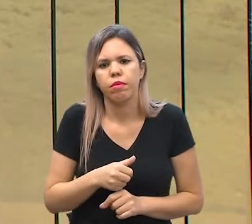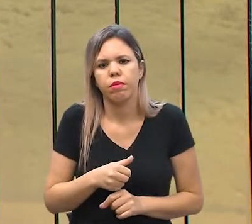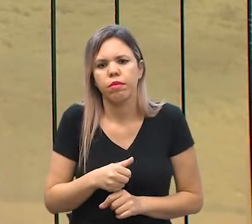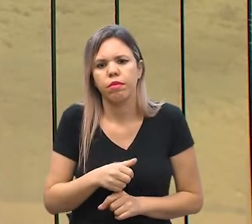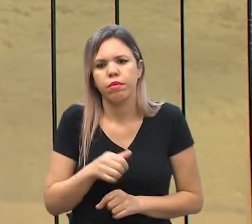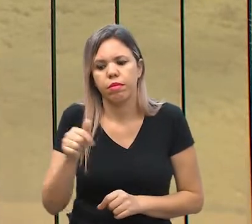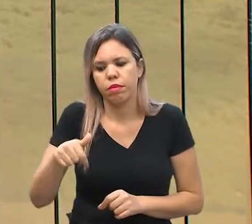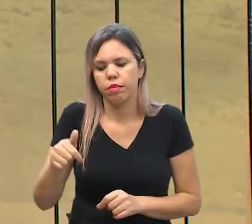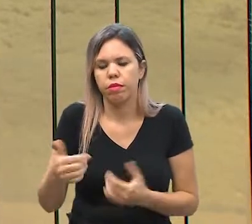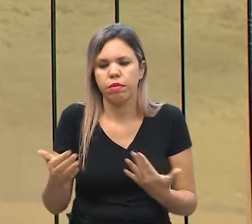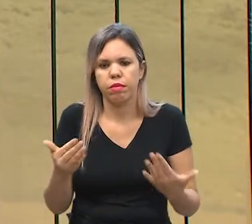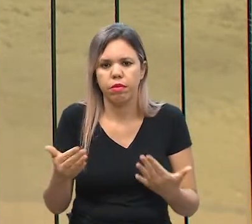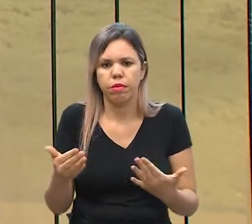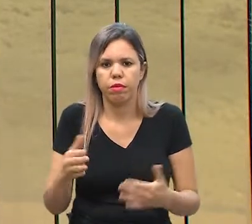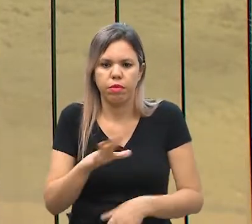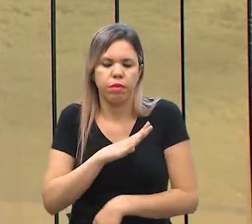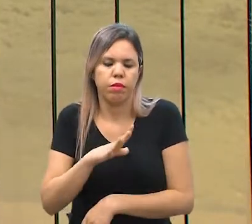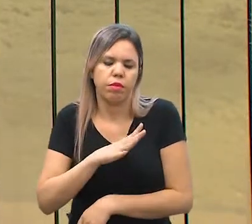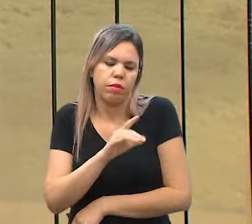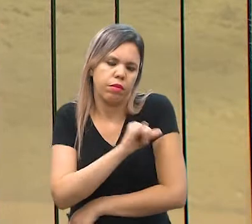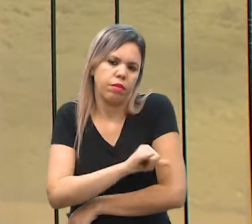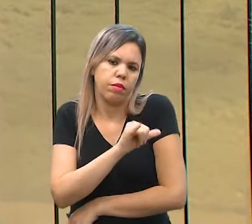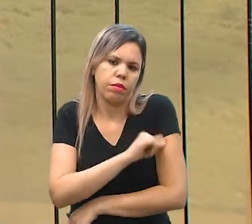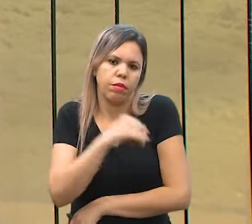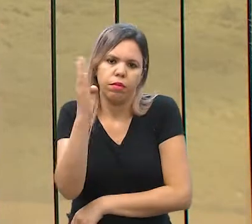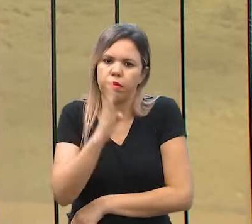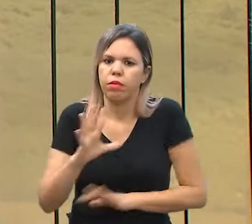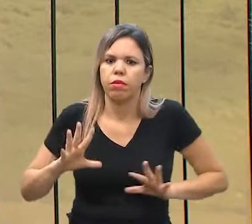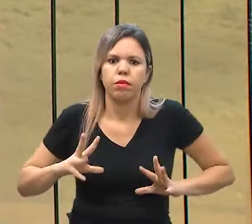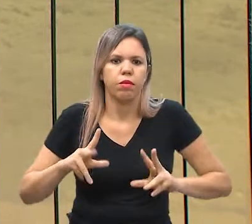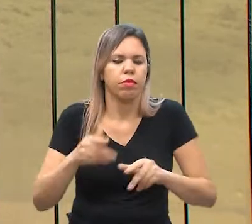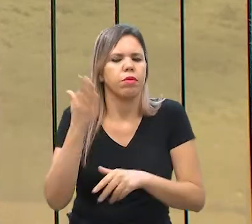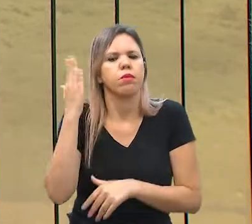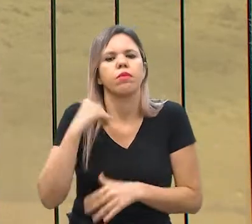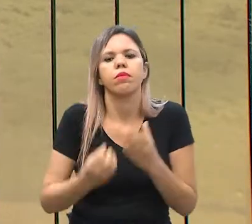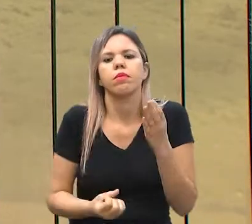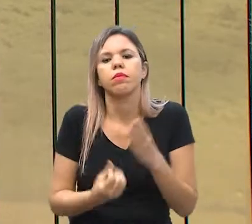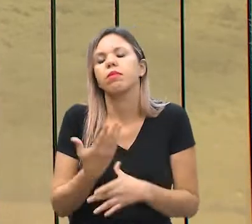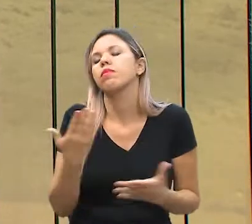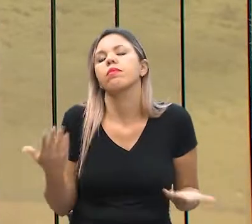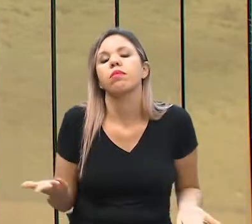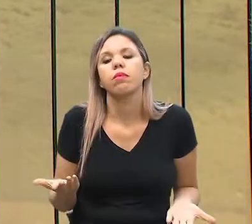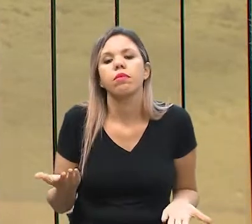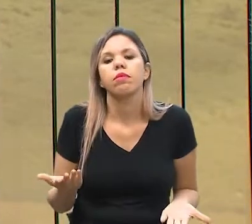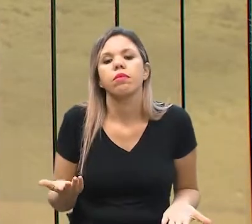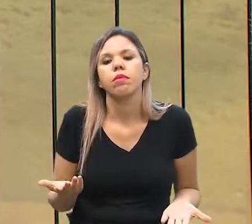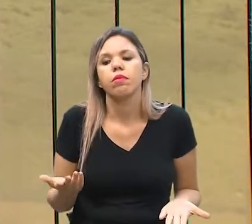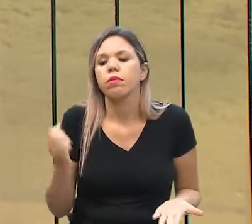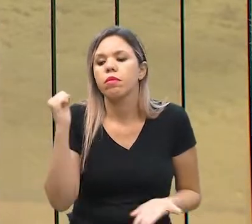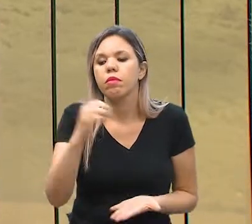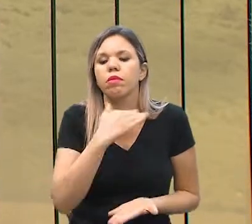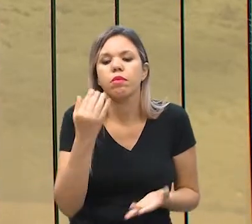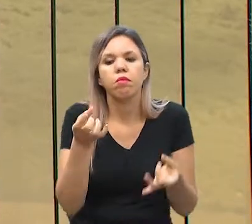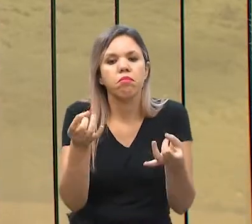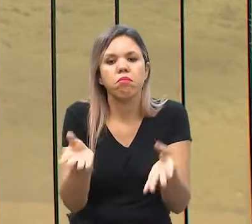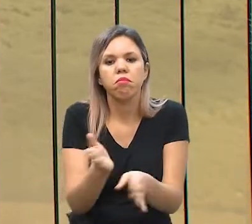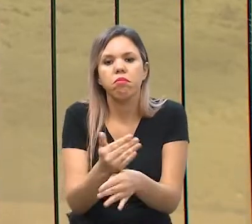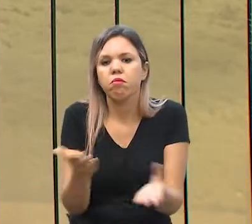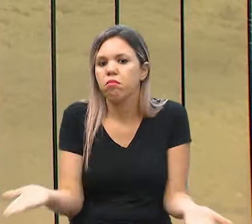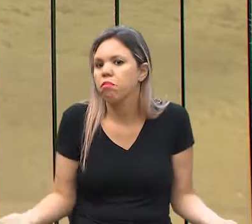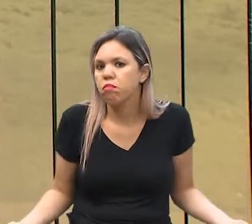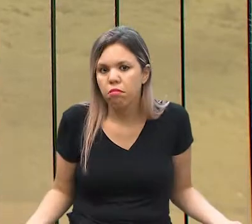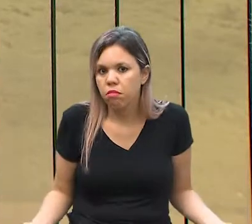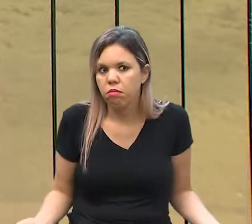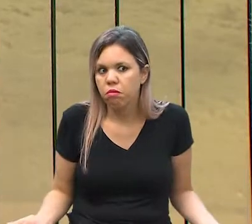votada do Rio de Janeiro, que é uma cidade que o Brasil todo, né, sabe o que está acontecendo, ela é simplesmente executada